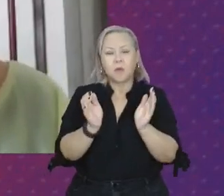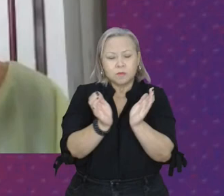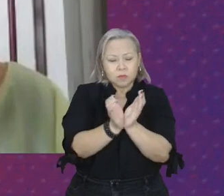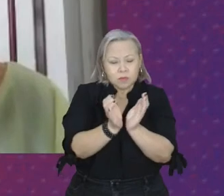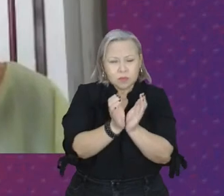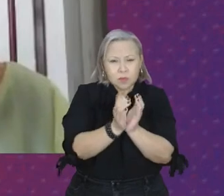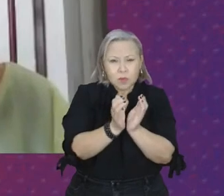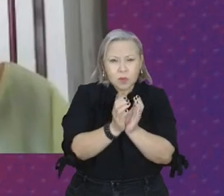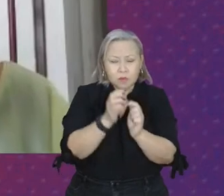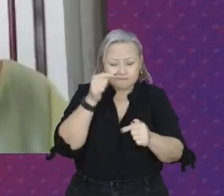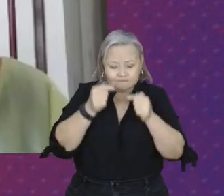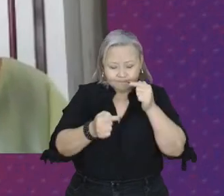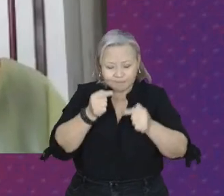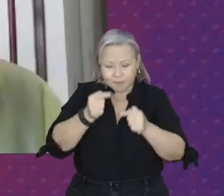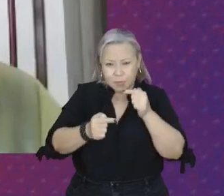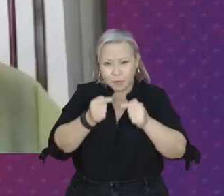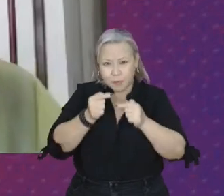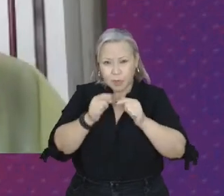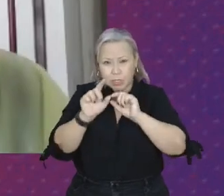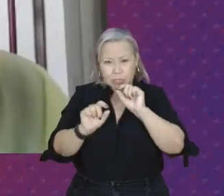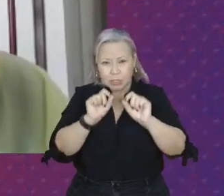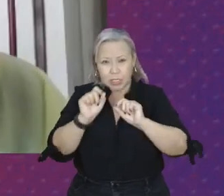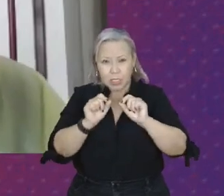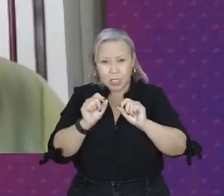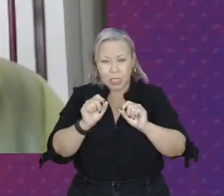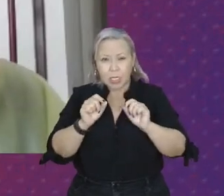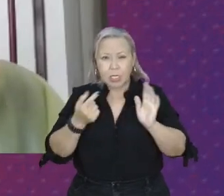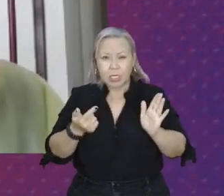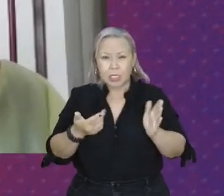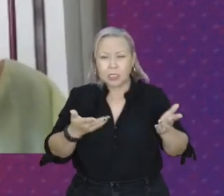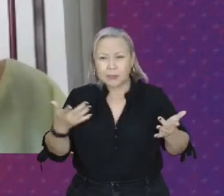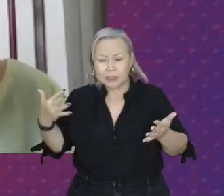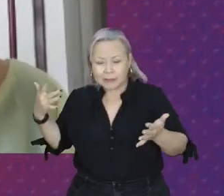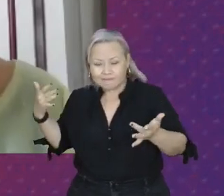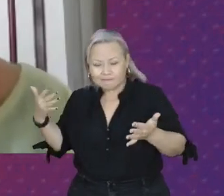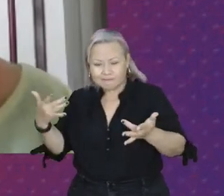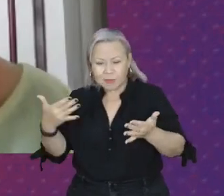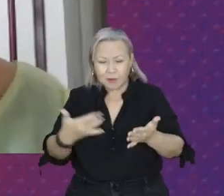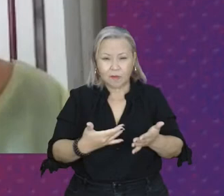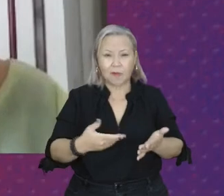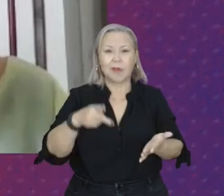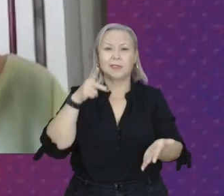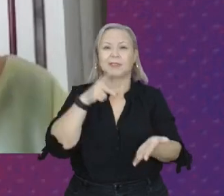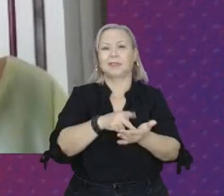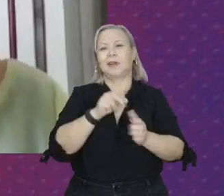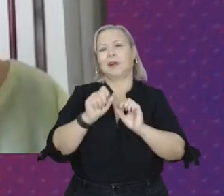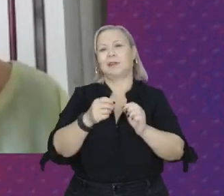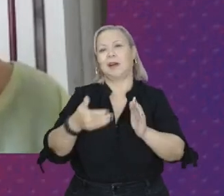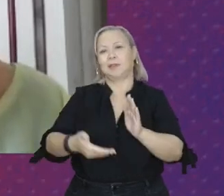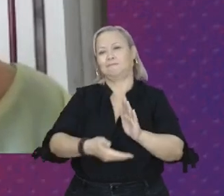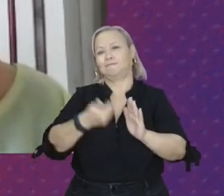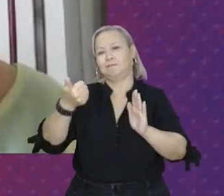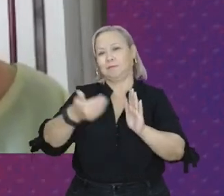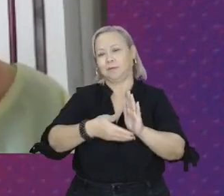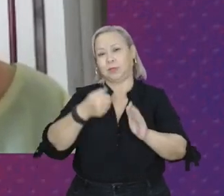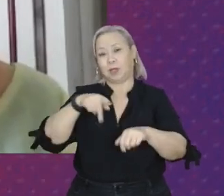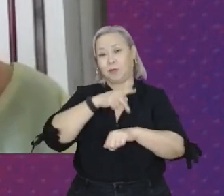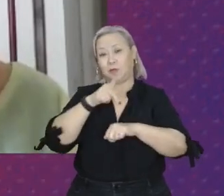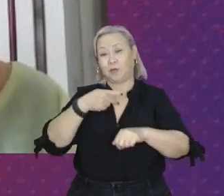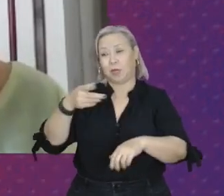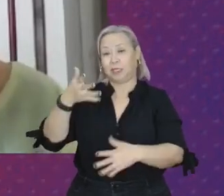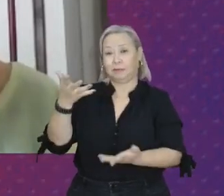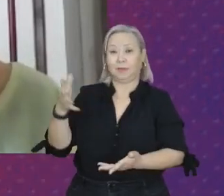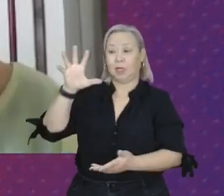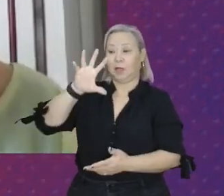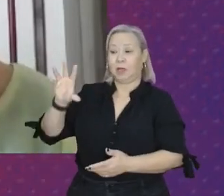de políticas que nos levou a essa situação de retirada do país do mapa da